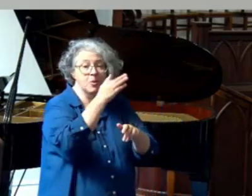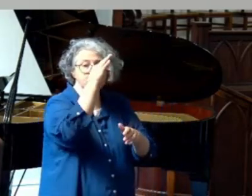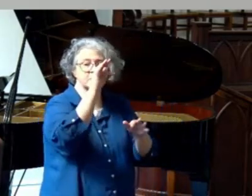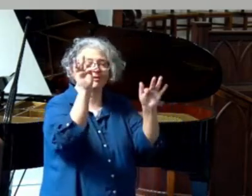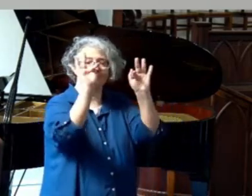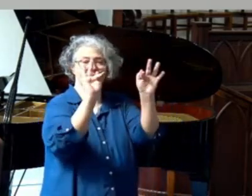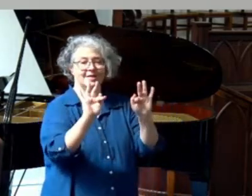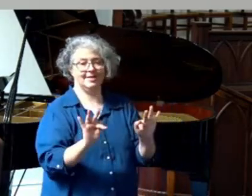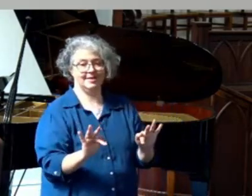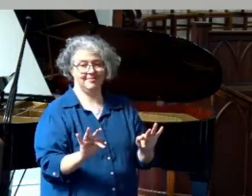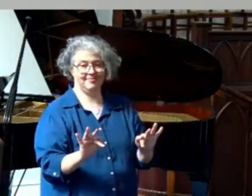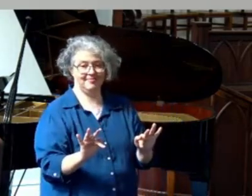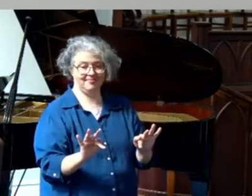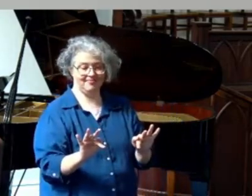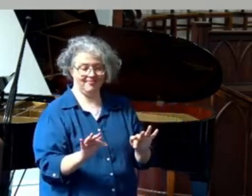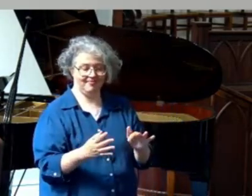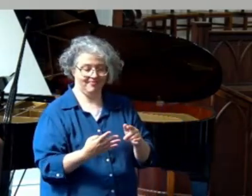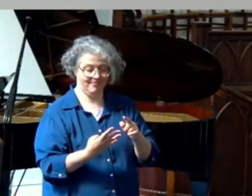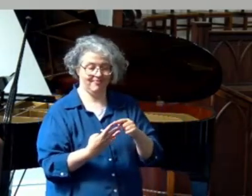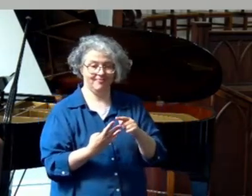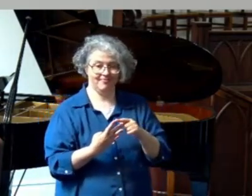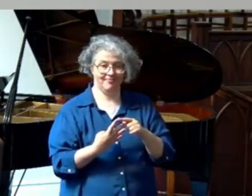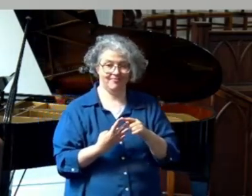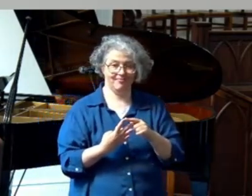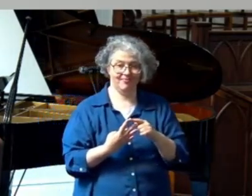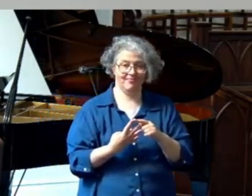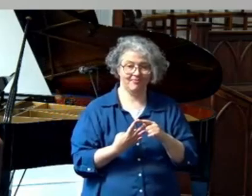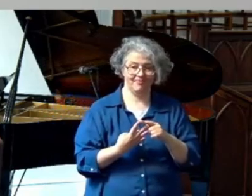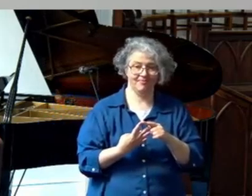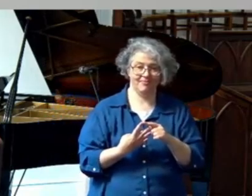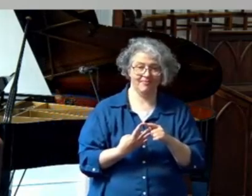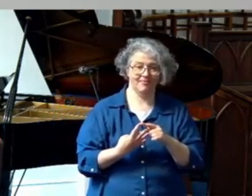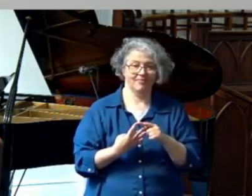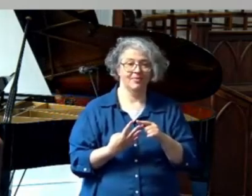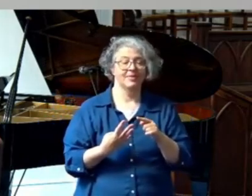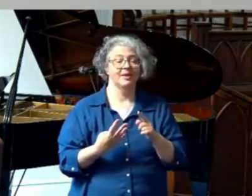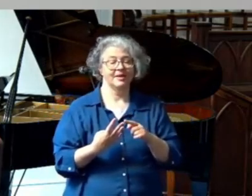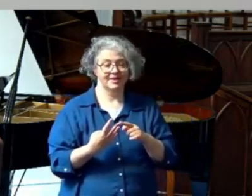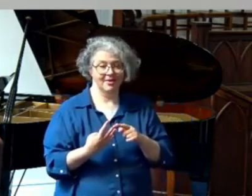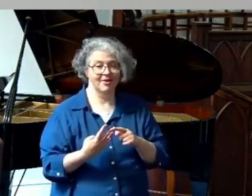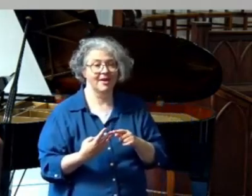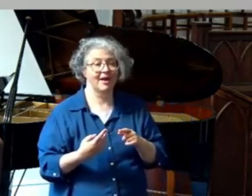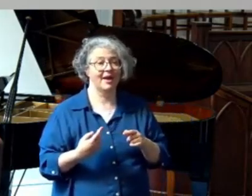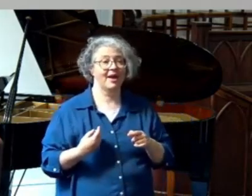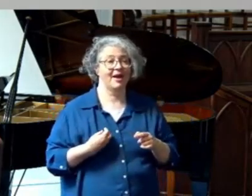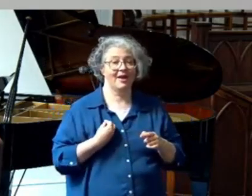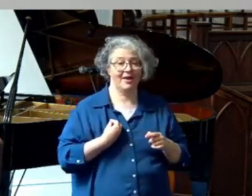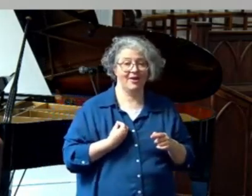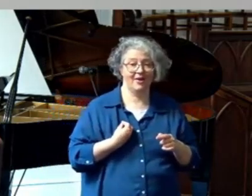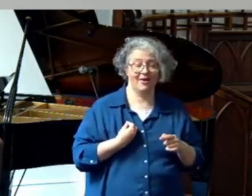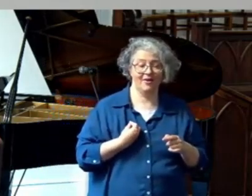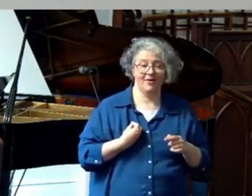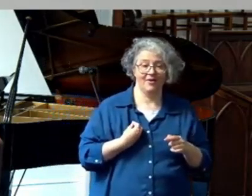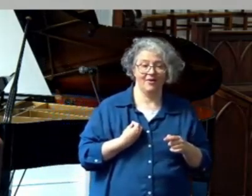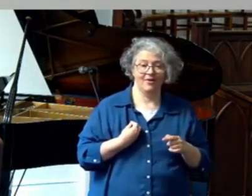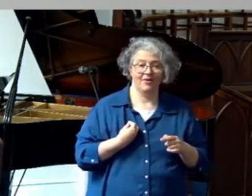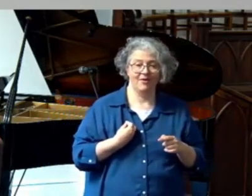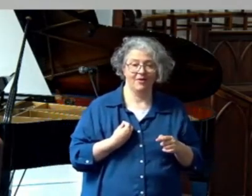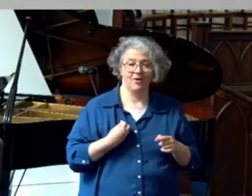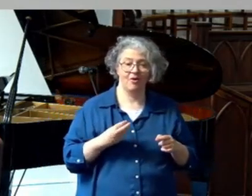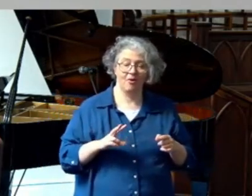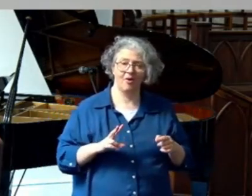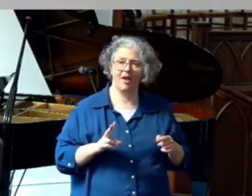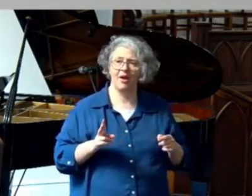esse tema, mas ele acreditava que a vida boa consistia em viver de acordo com a virtude e o atingir o